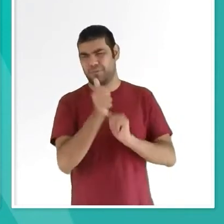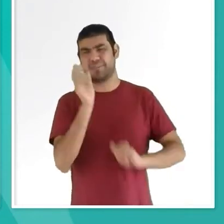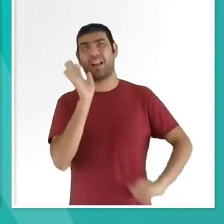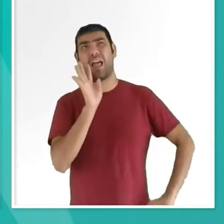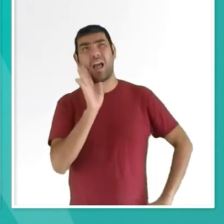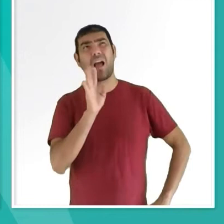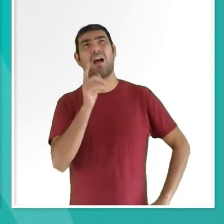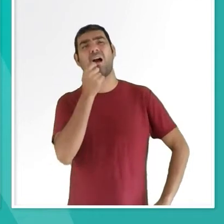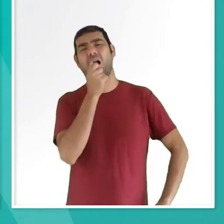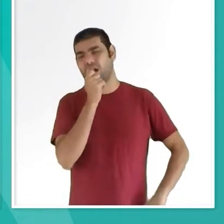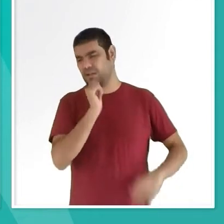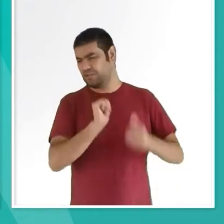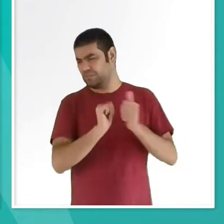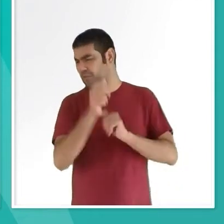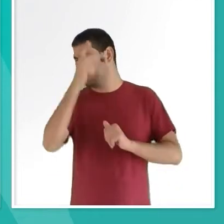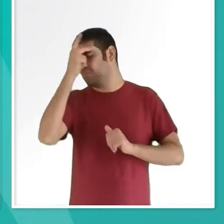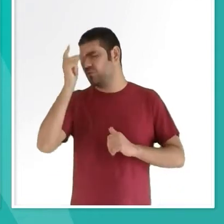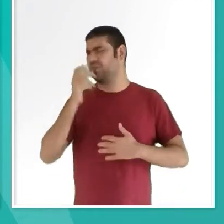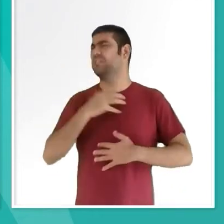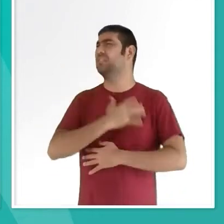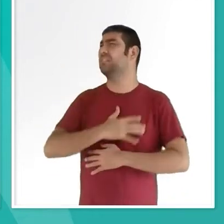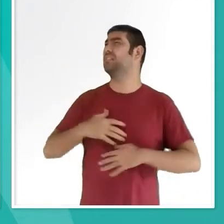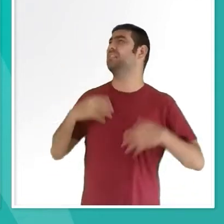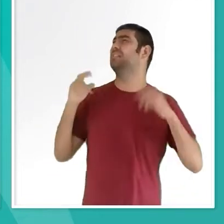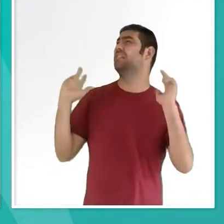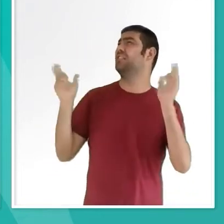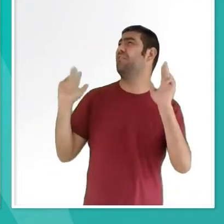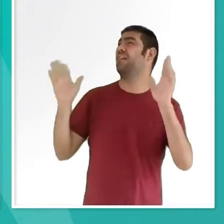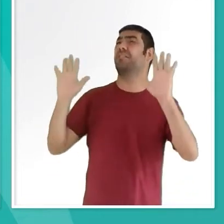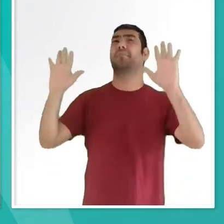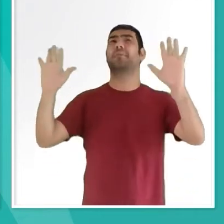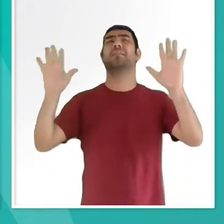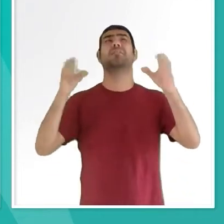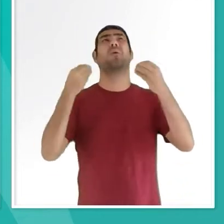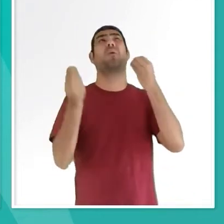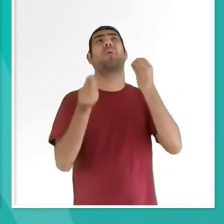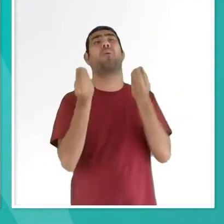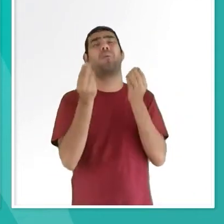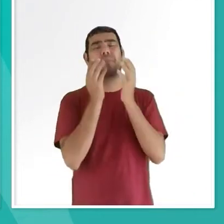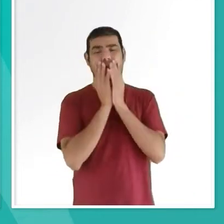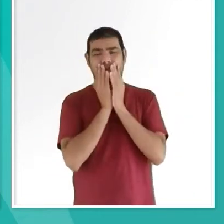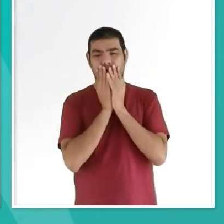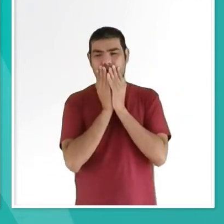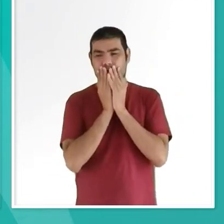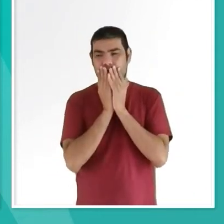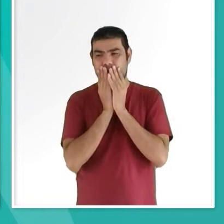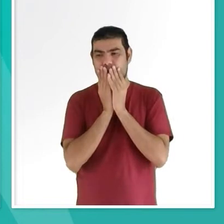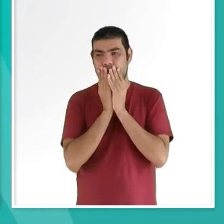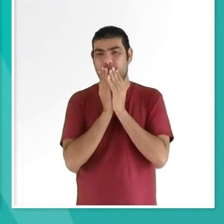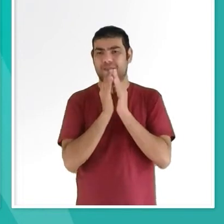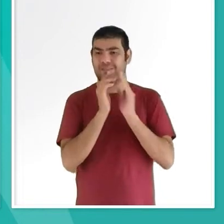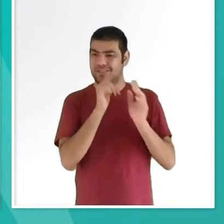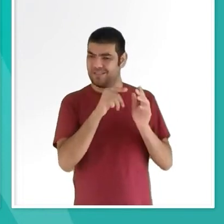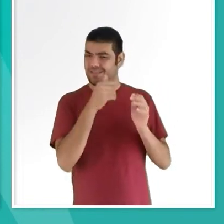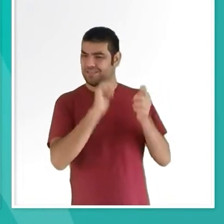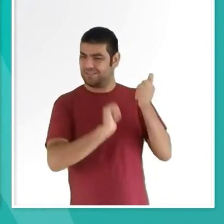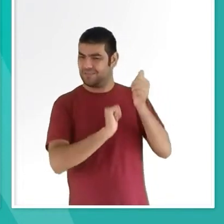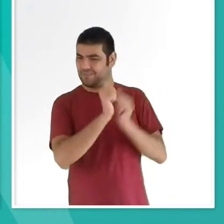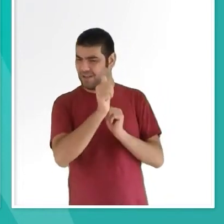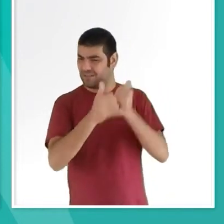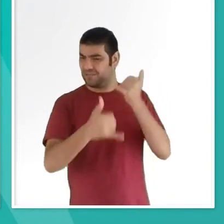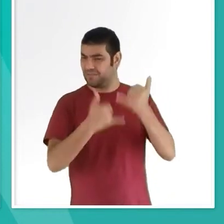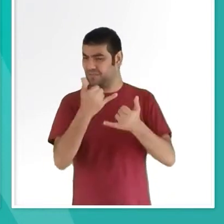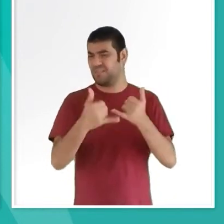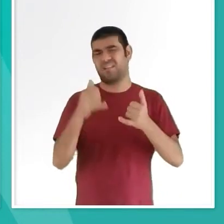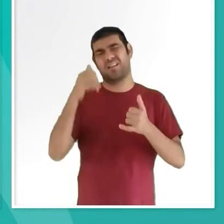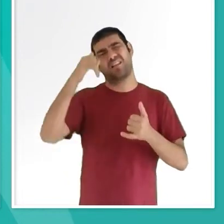as pessoas também se divertem, mas como é que a gente pode então fazer com que esse jogo fique menos agressivo